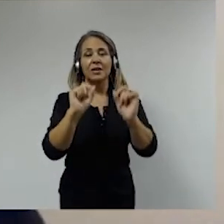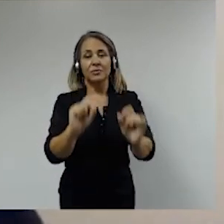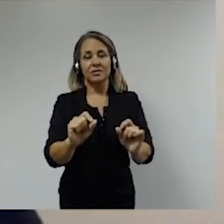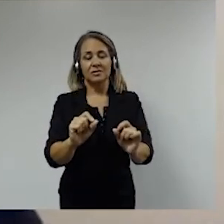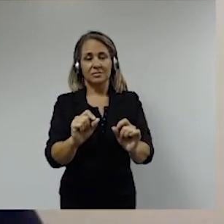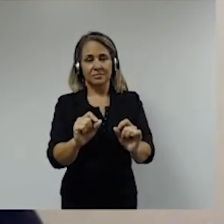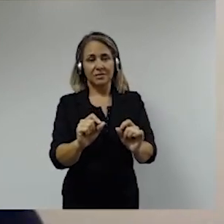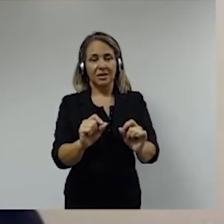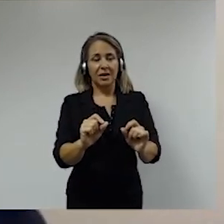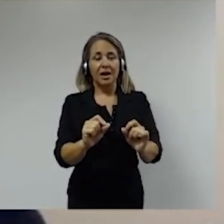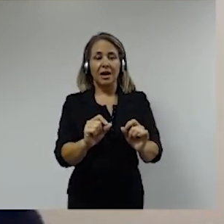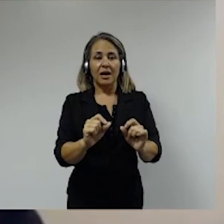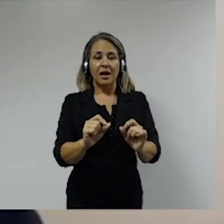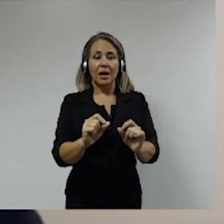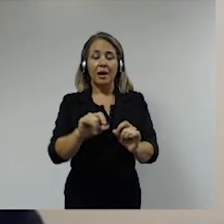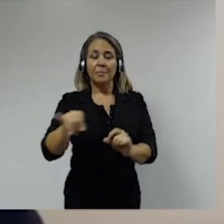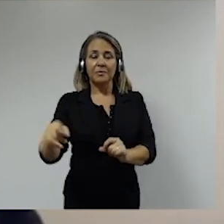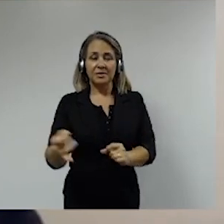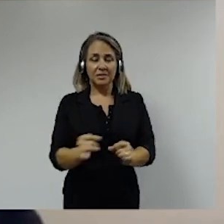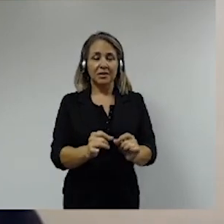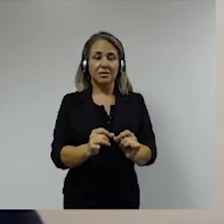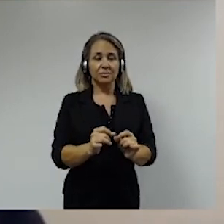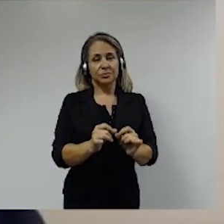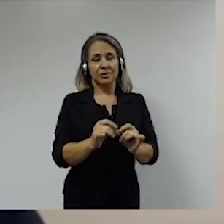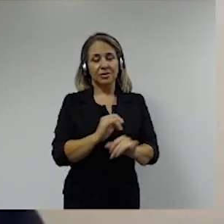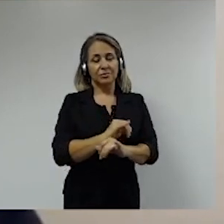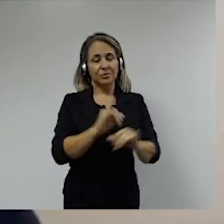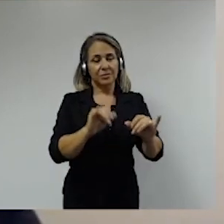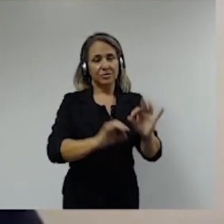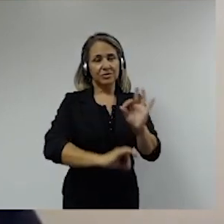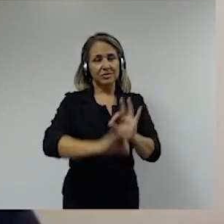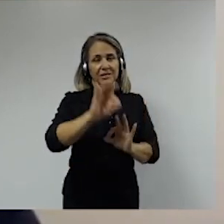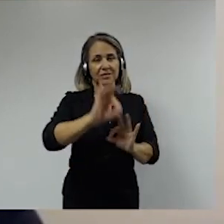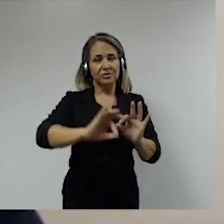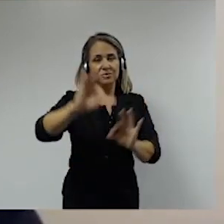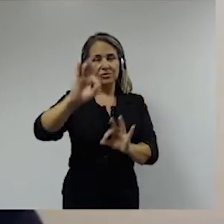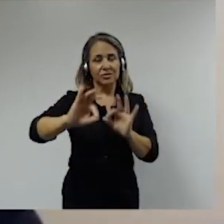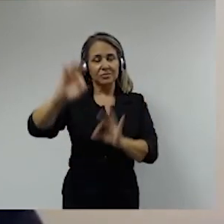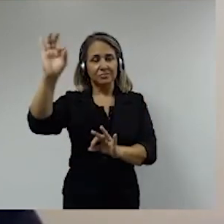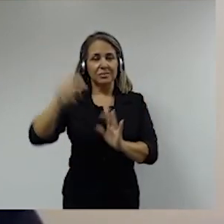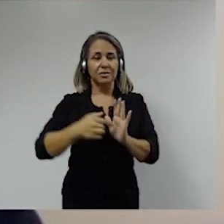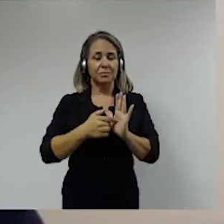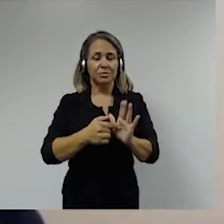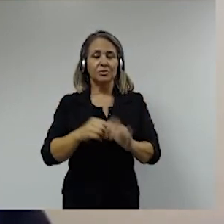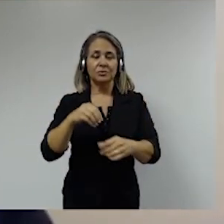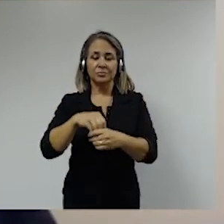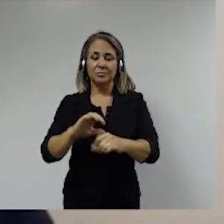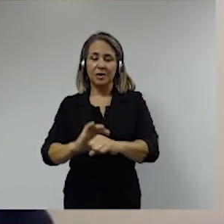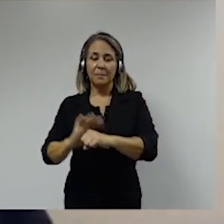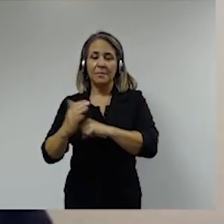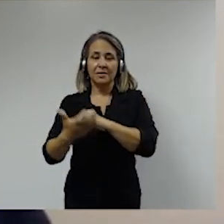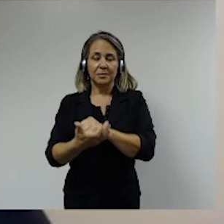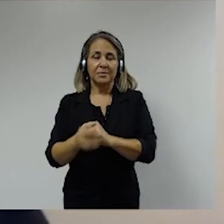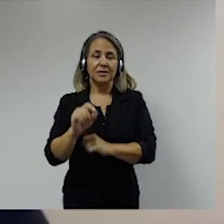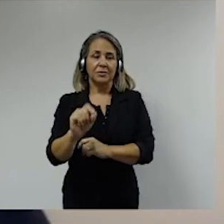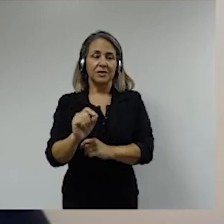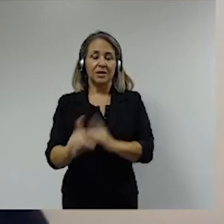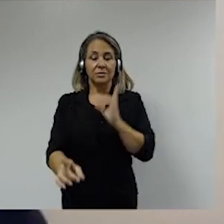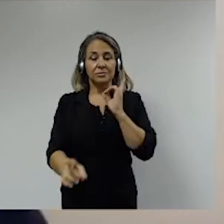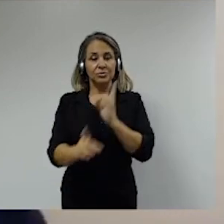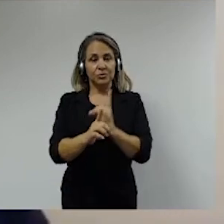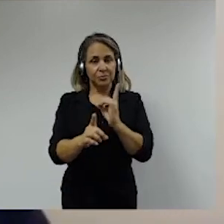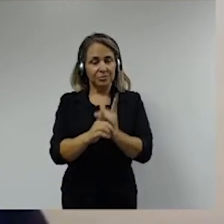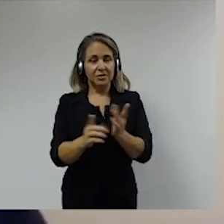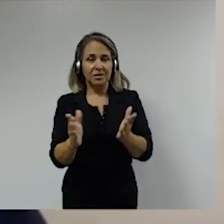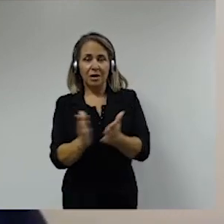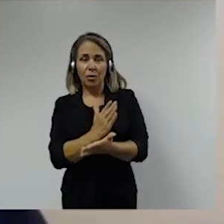dados estatísticos, com um quadro mais aproximado que a pandemia do Covid-19 nos tem trazido, descobrir que medidas